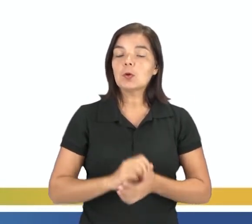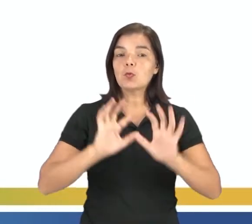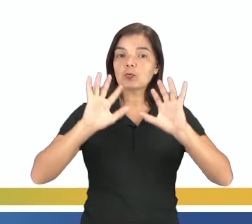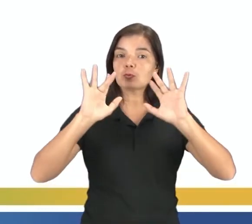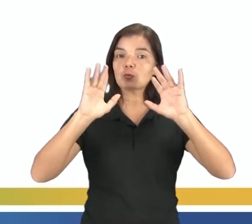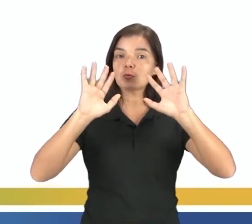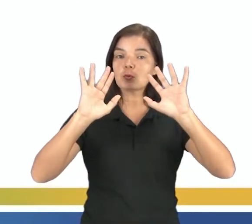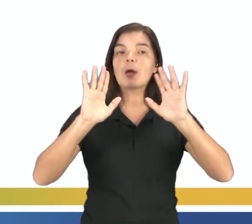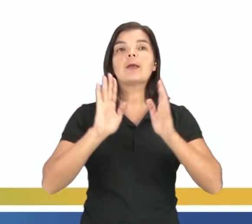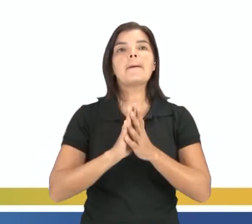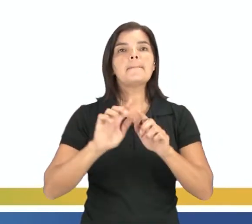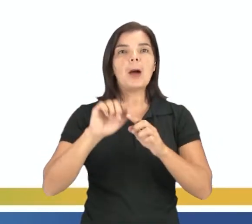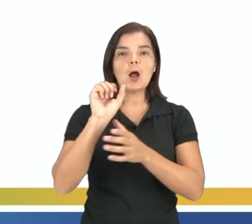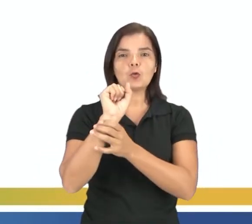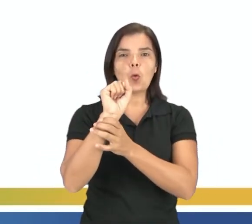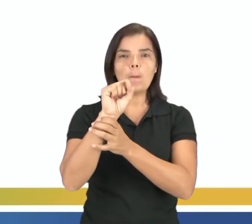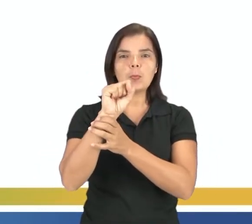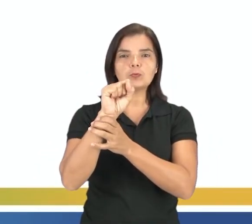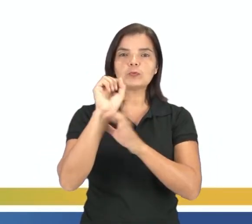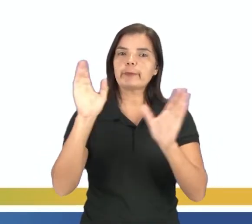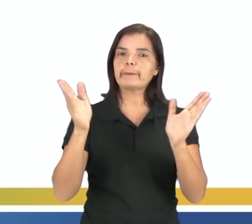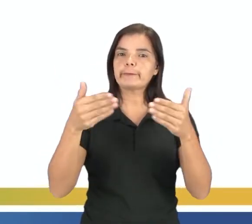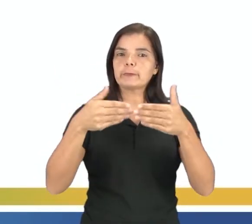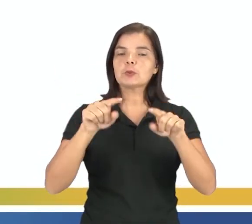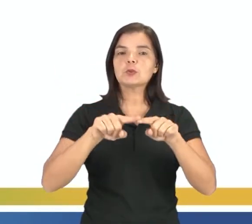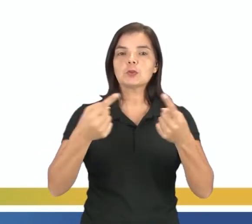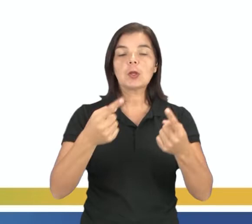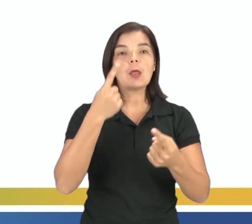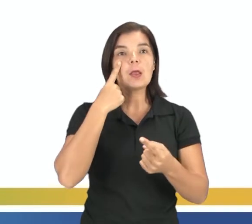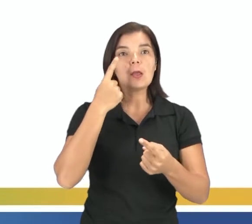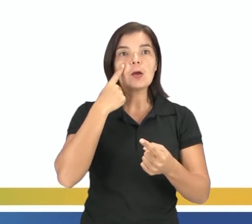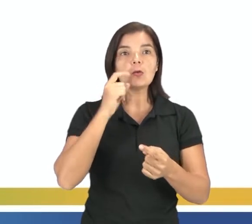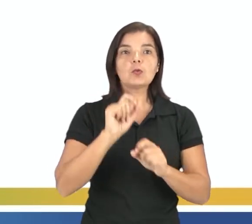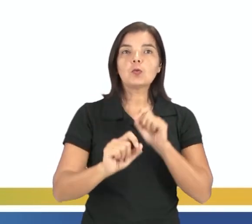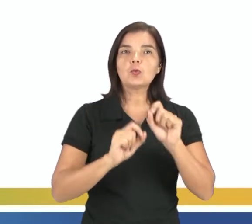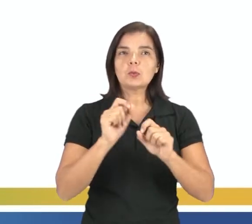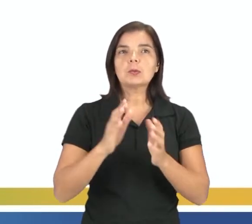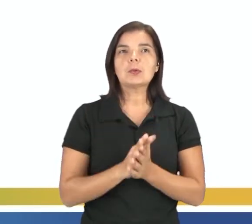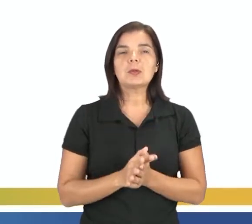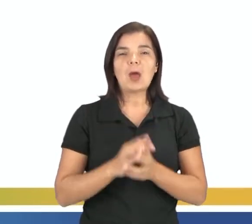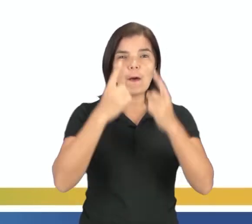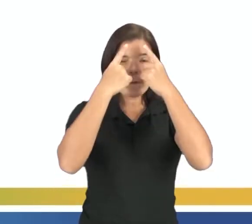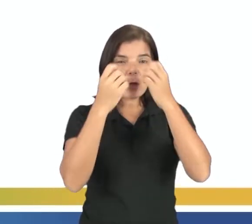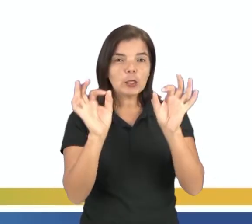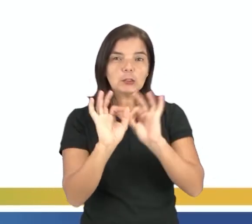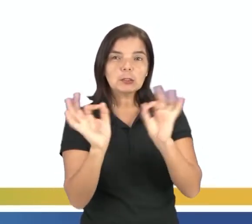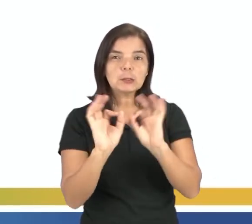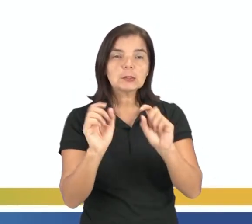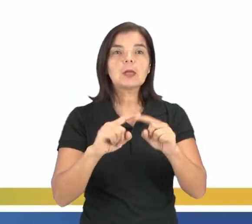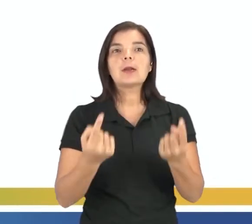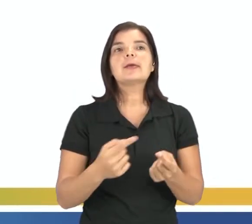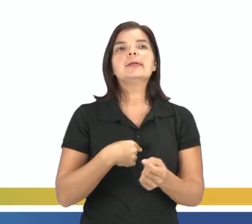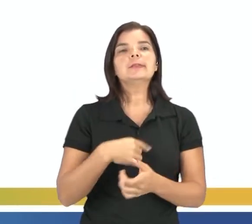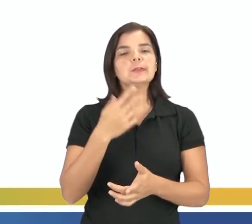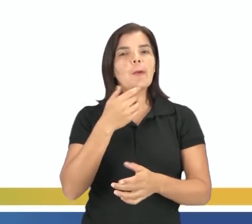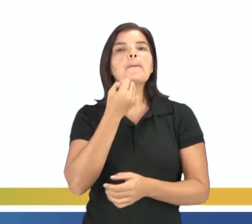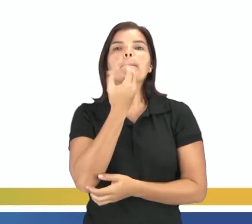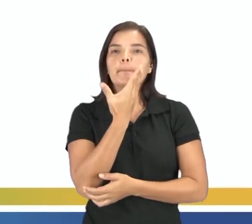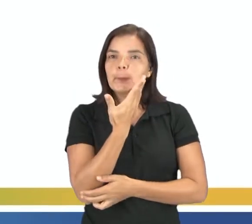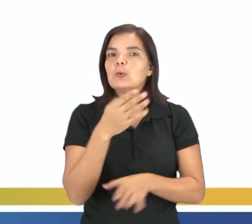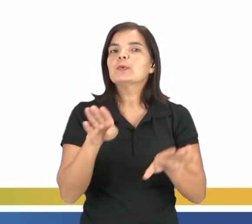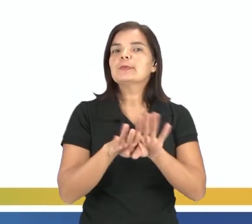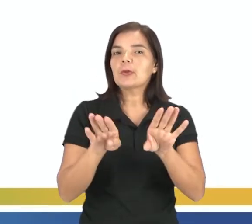as mãos, mas o punho fechado, tendo em vista a questão da não violência, ser atraente.